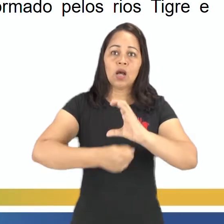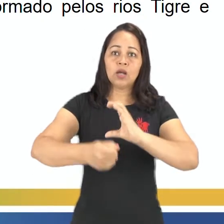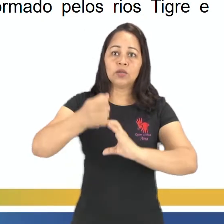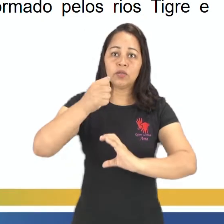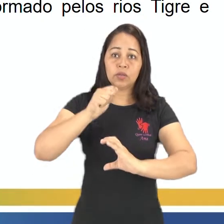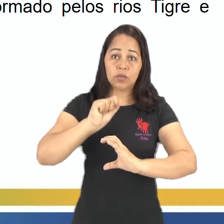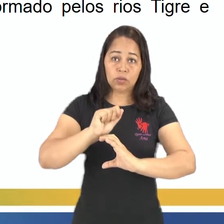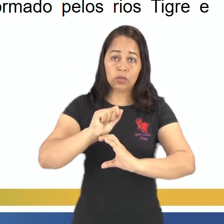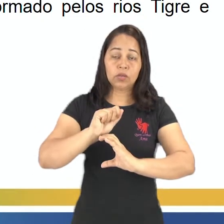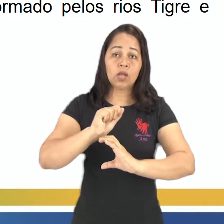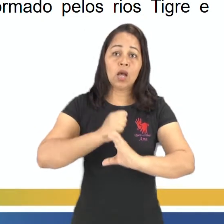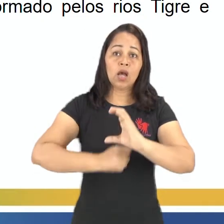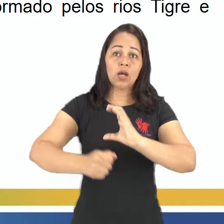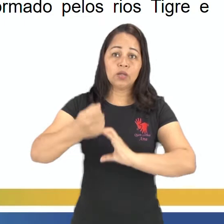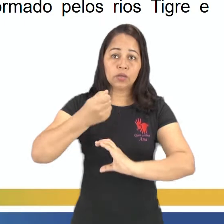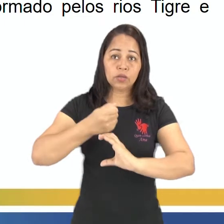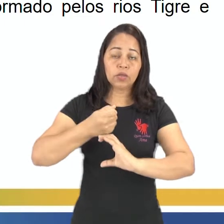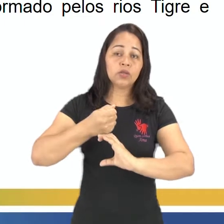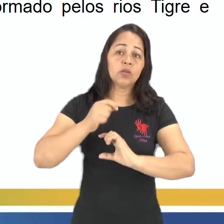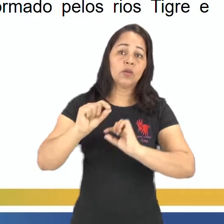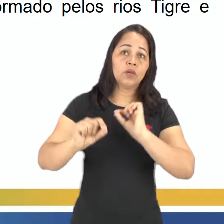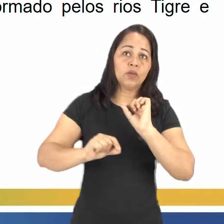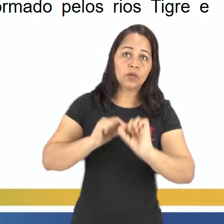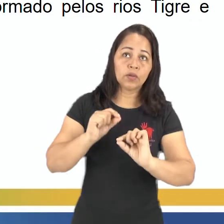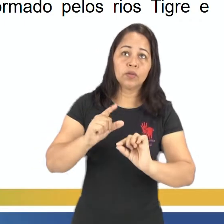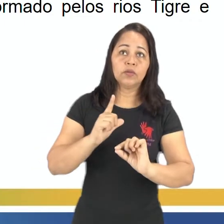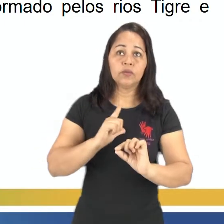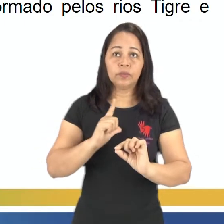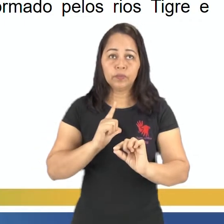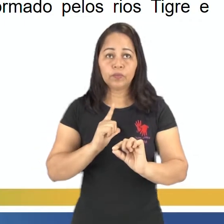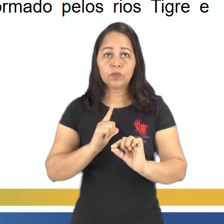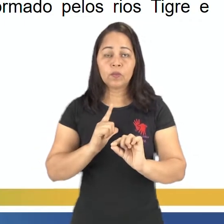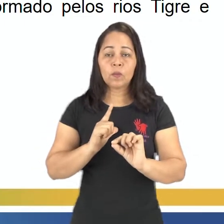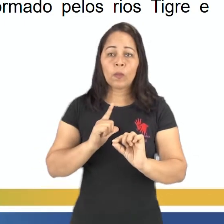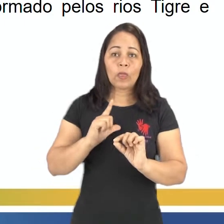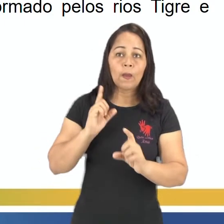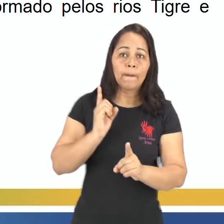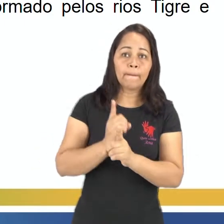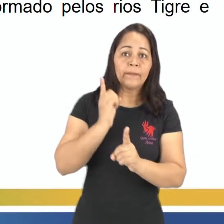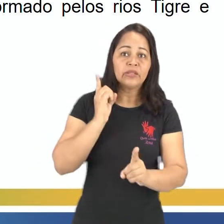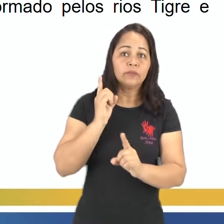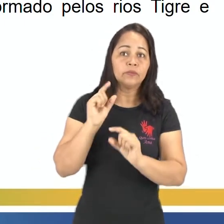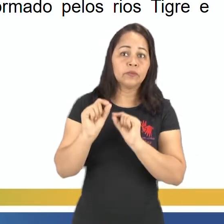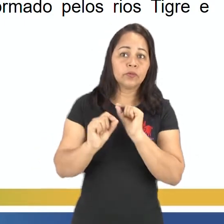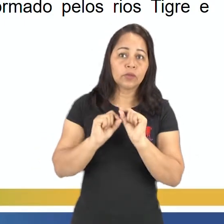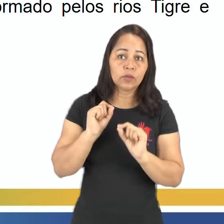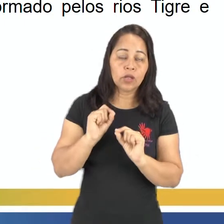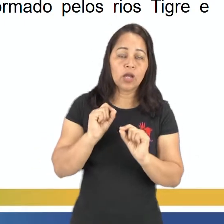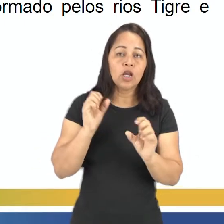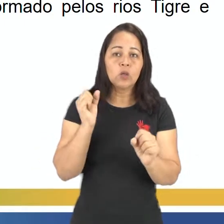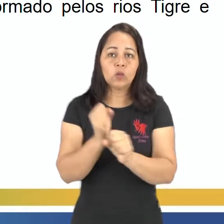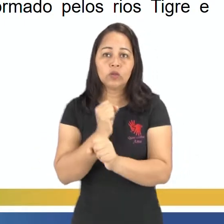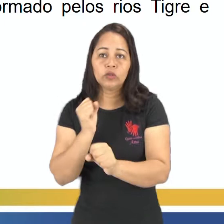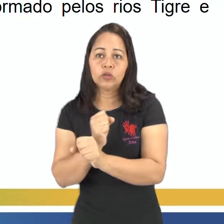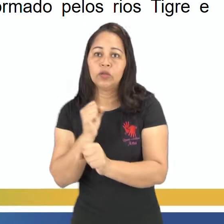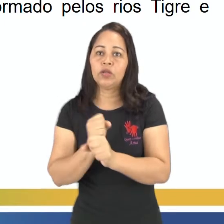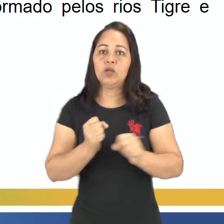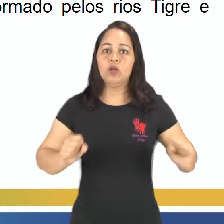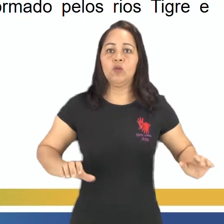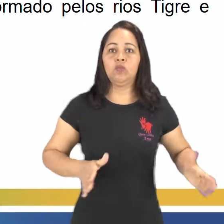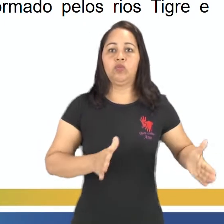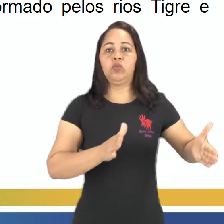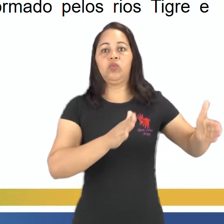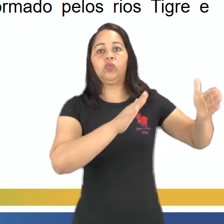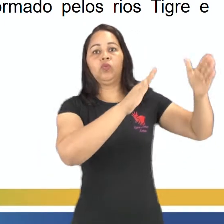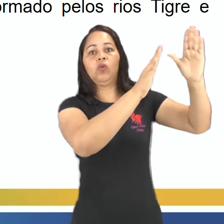conhecimento geométrico considerável, principalmente na função da necessidade de construir grandes obras